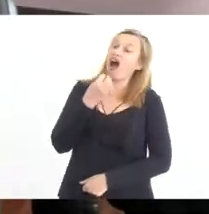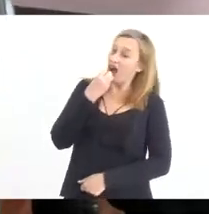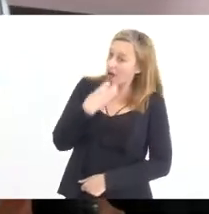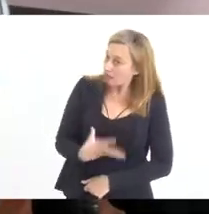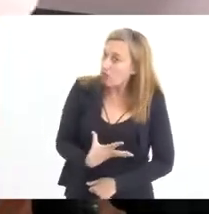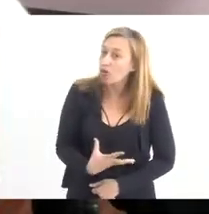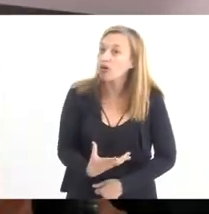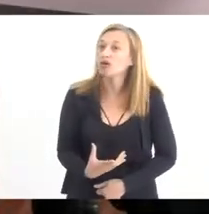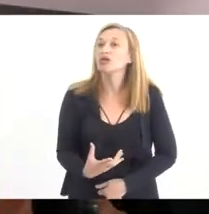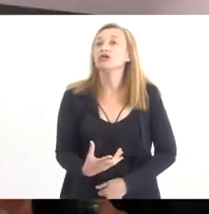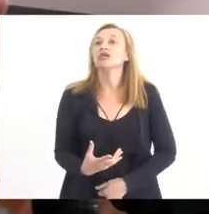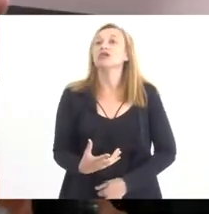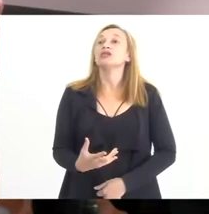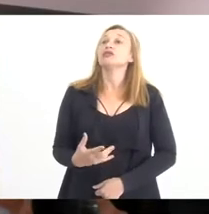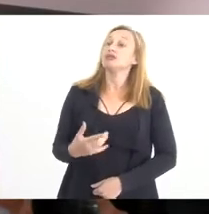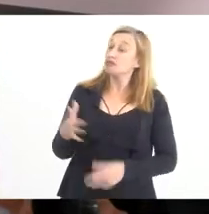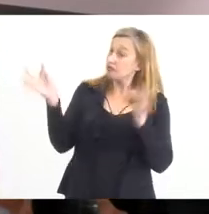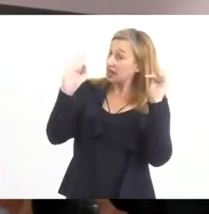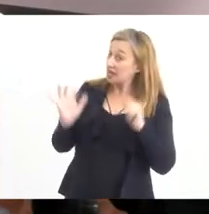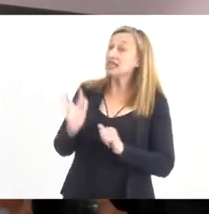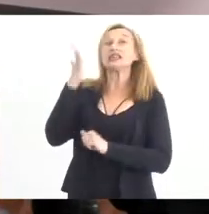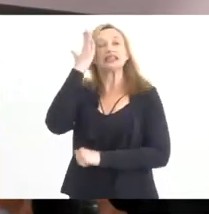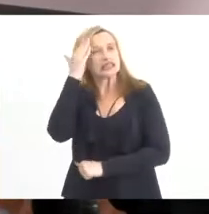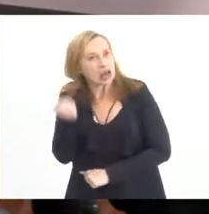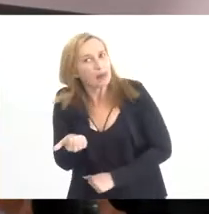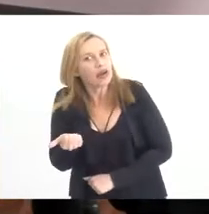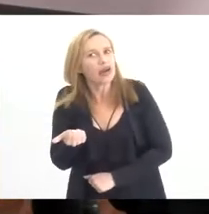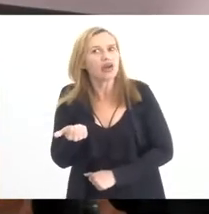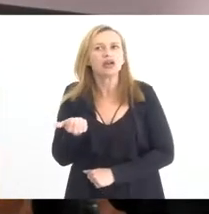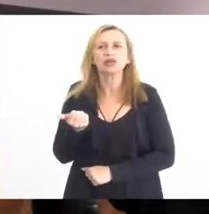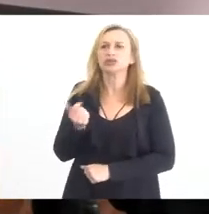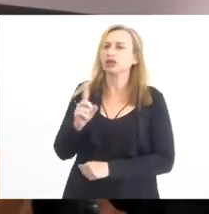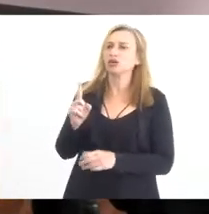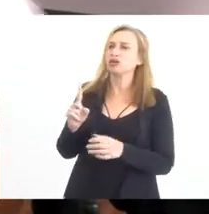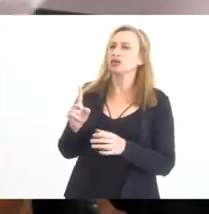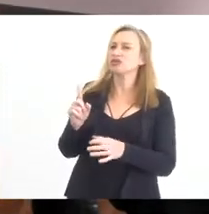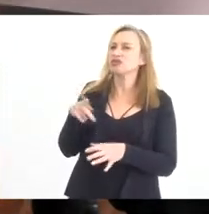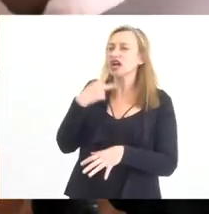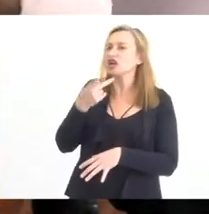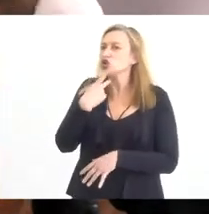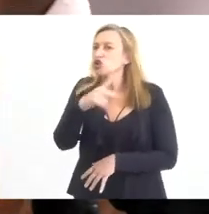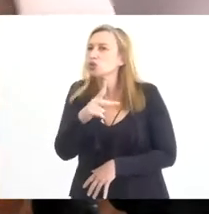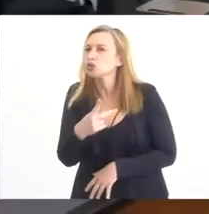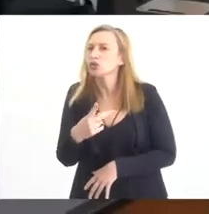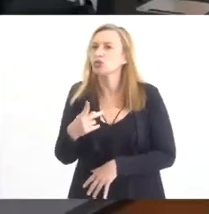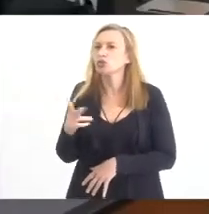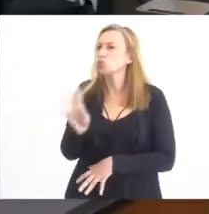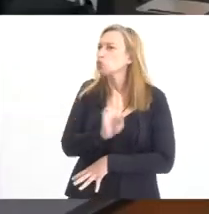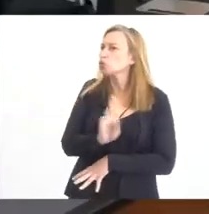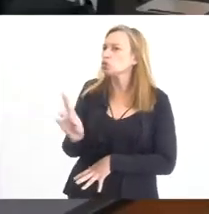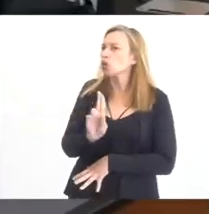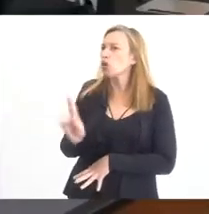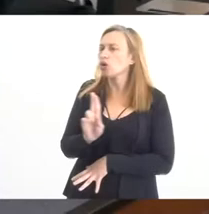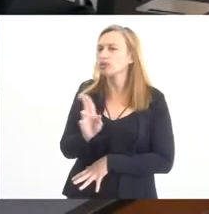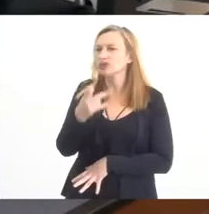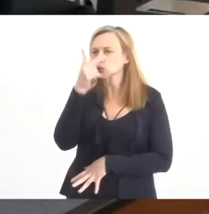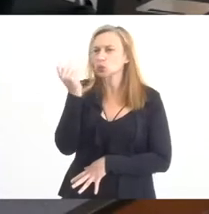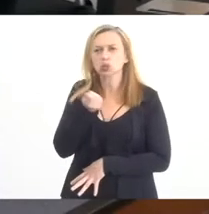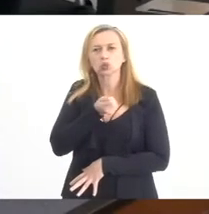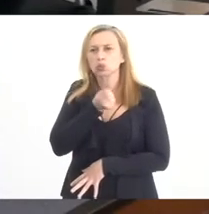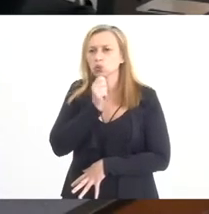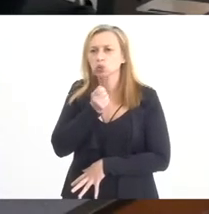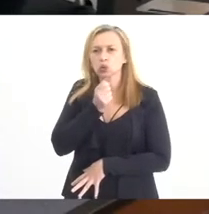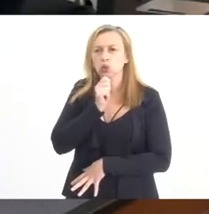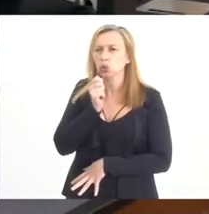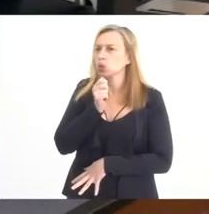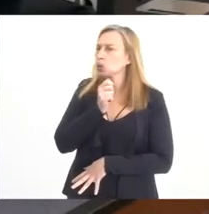eu folgo em saber. Eu folgo, não, eu não citei o seu nome. Como não citei o nome de ninguém? Vamos lá, concluindo. Eu não